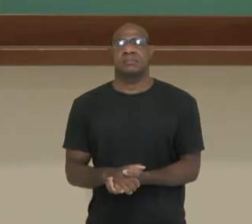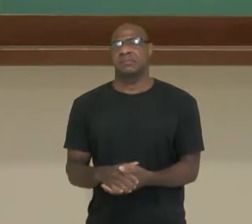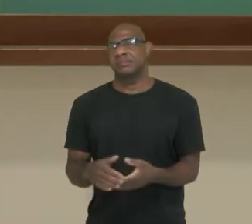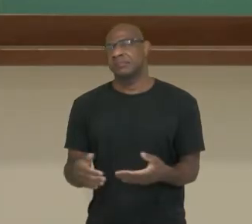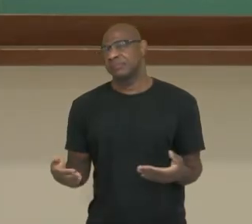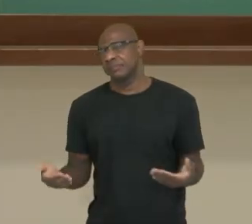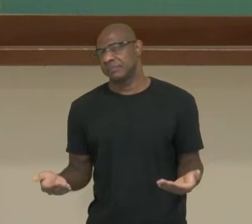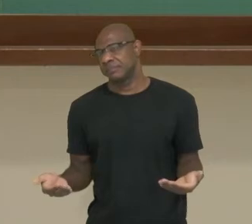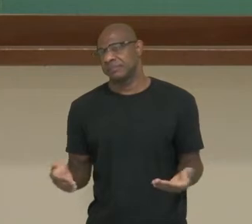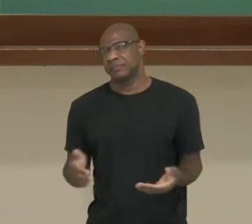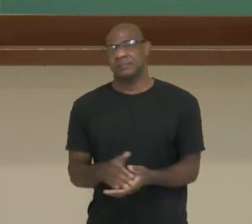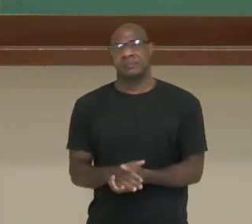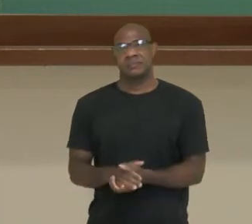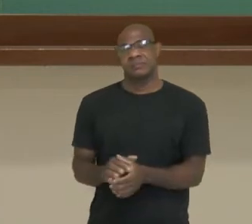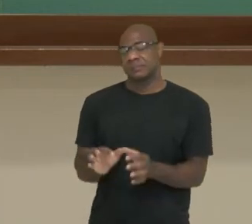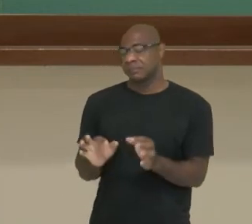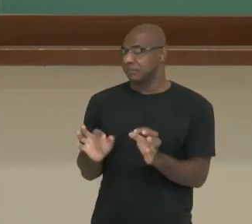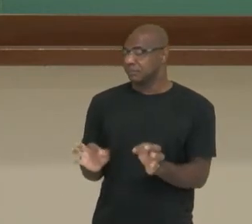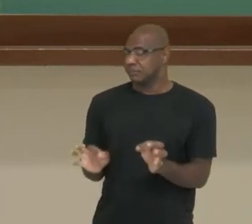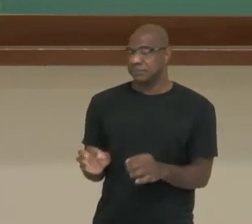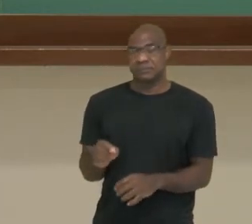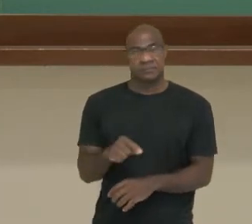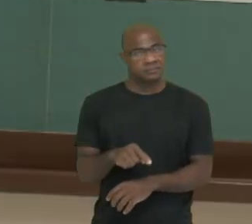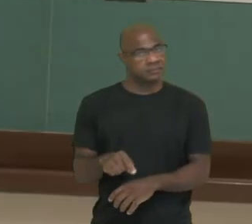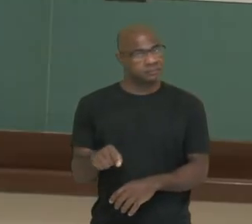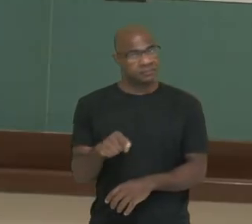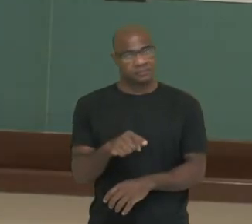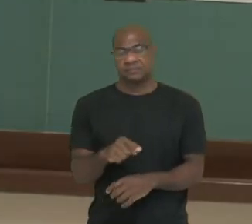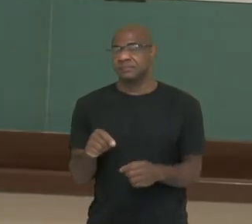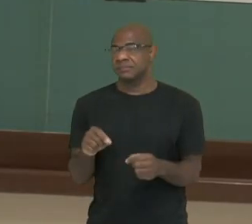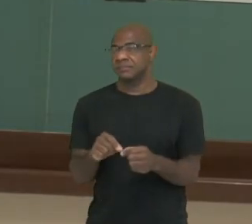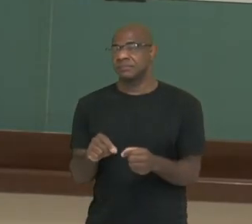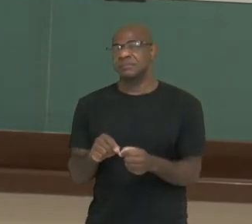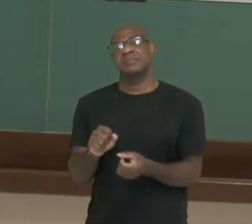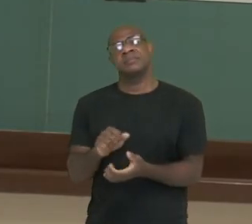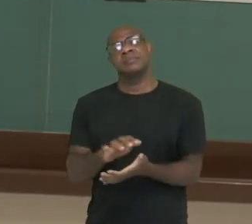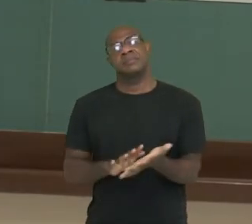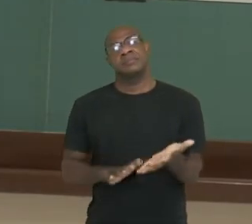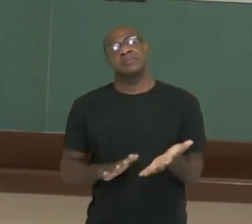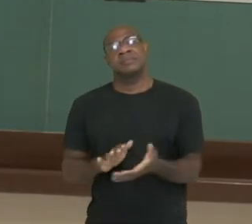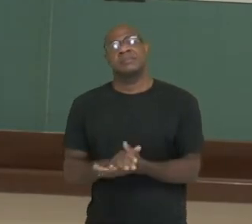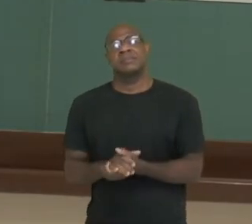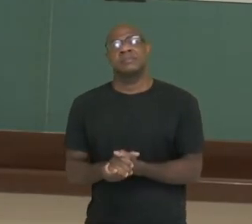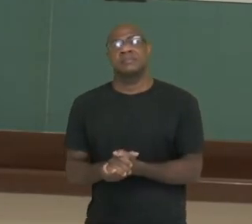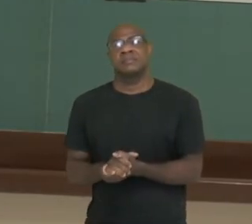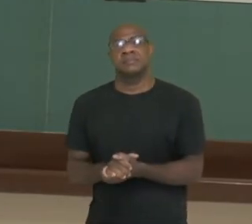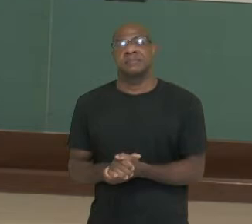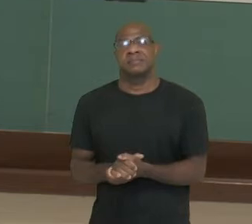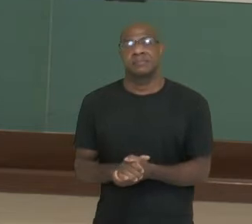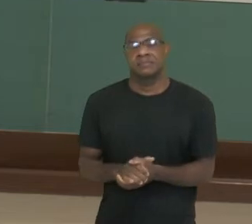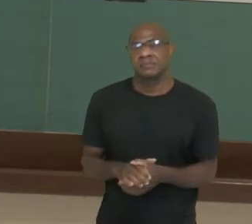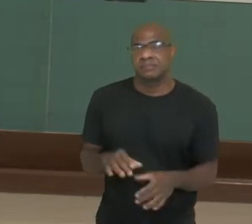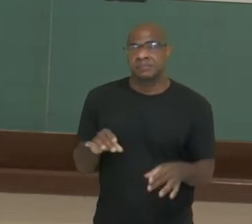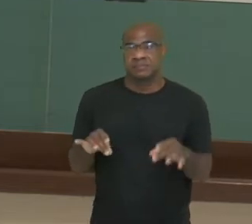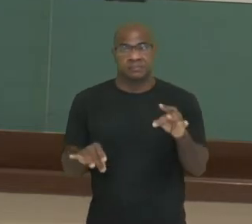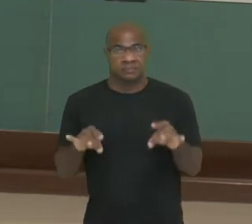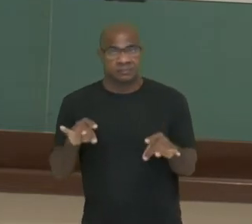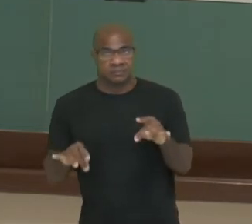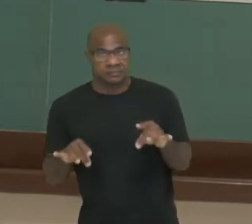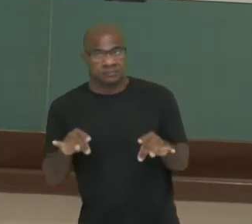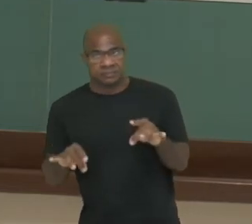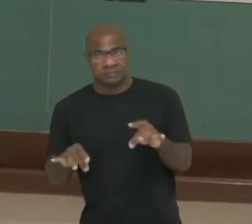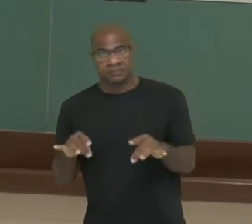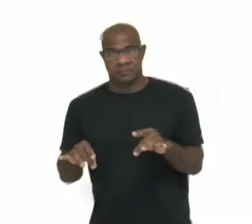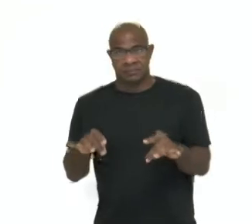Muito bem, tenho certeza que vocês capricharam aí nessa atividade, né? Então vamos continuar. O teatro-imagem, né?